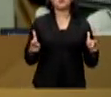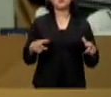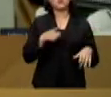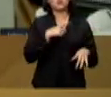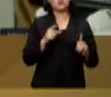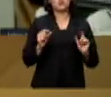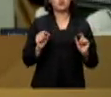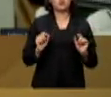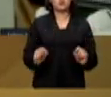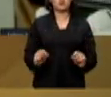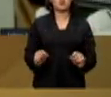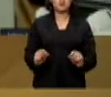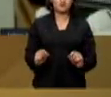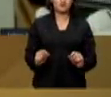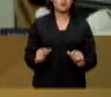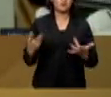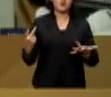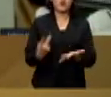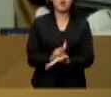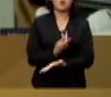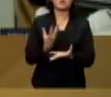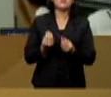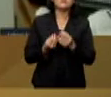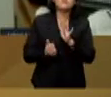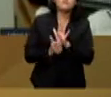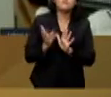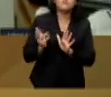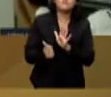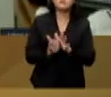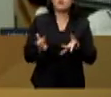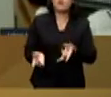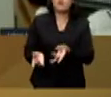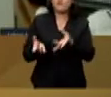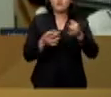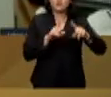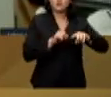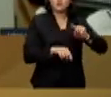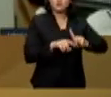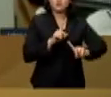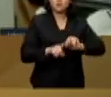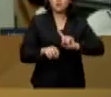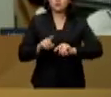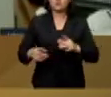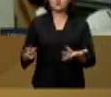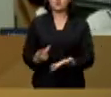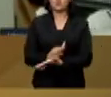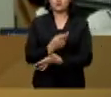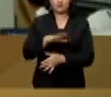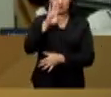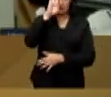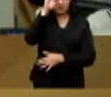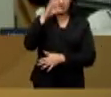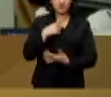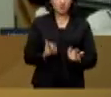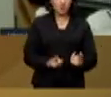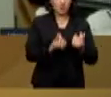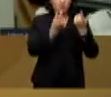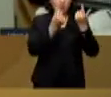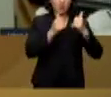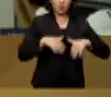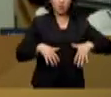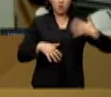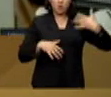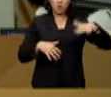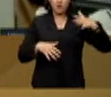prática preponderante na comercialização de mais e mais produtos, a começar pelos de maior valor, porém alcançando todos